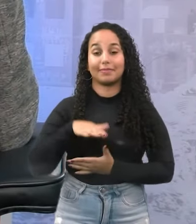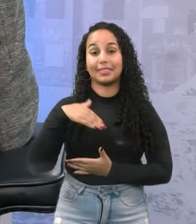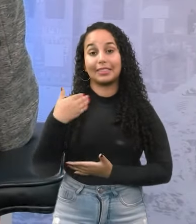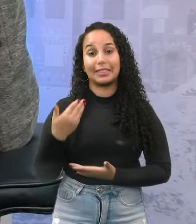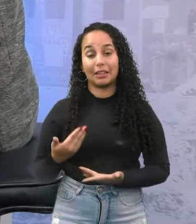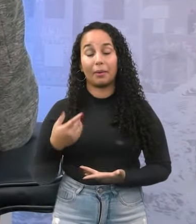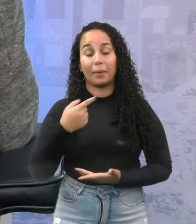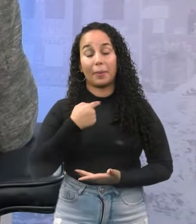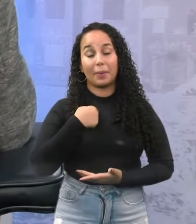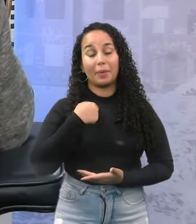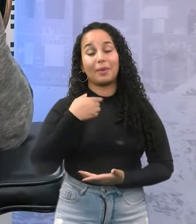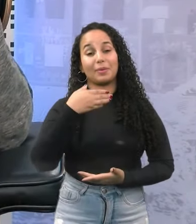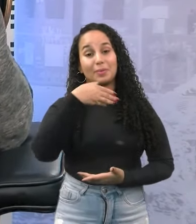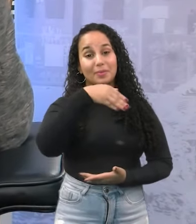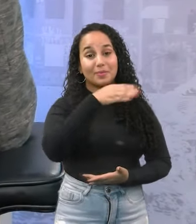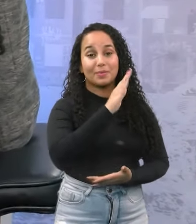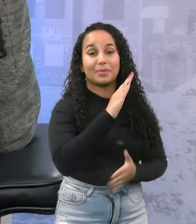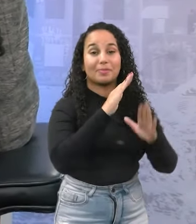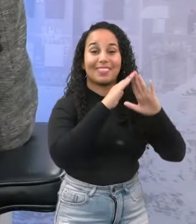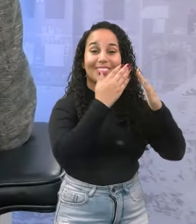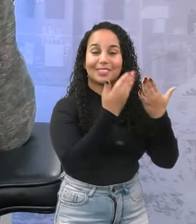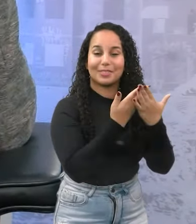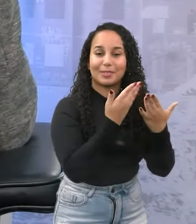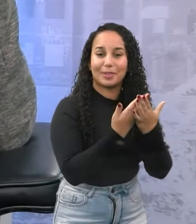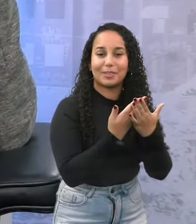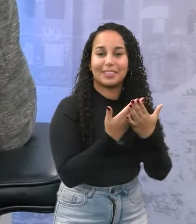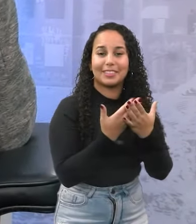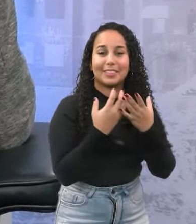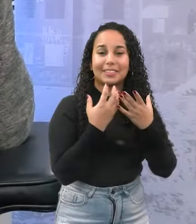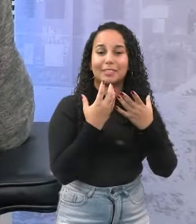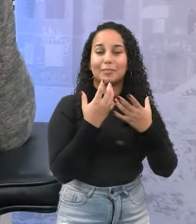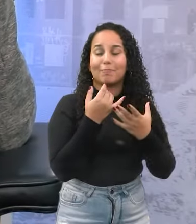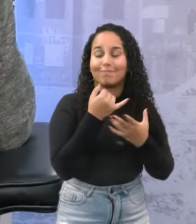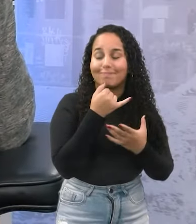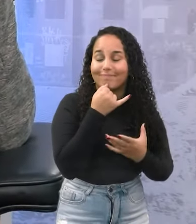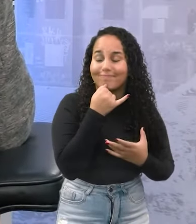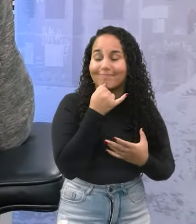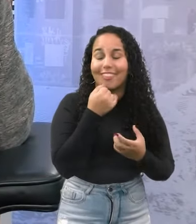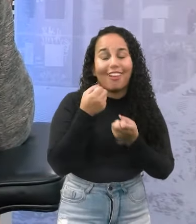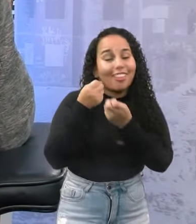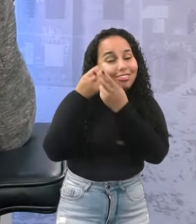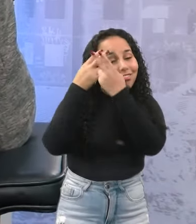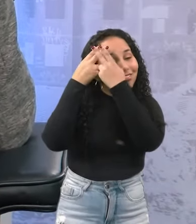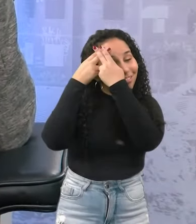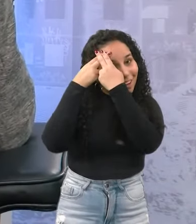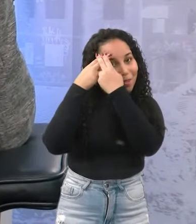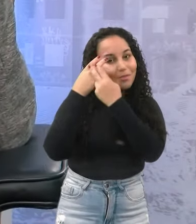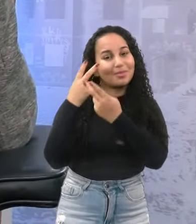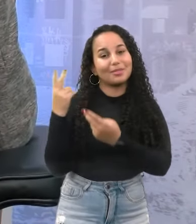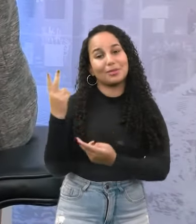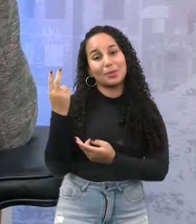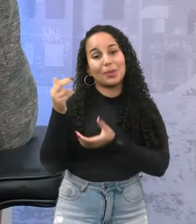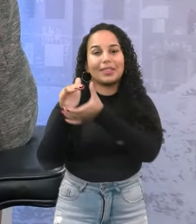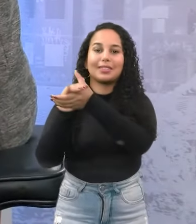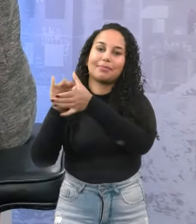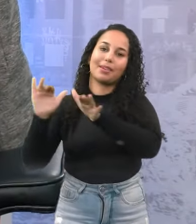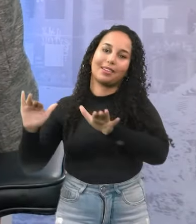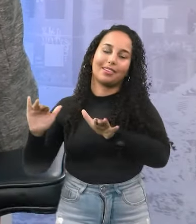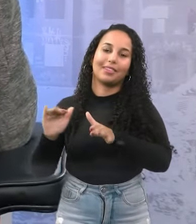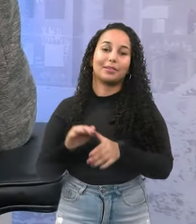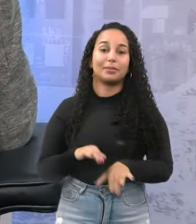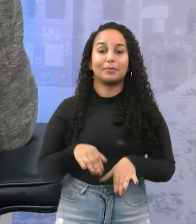a escola com aquele peso da separação dos meus pais. Isso trouxe uma marca terrível na minha vida, que